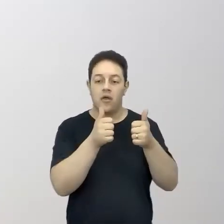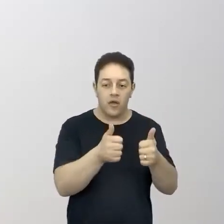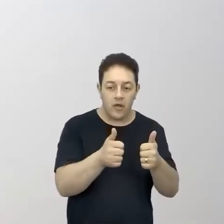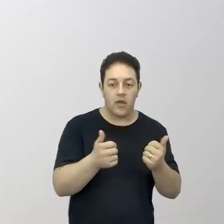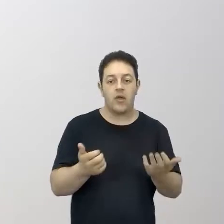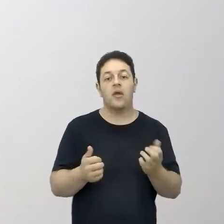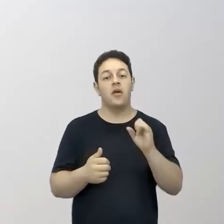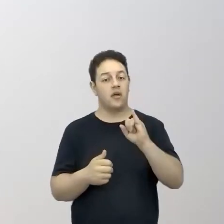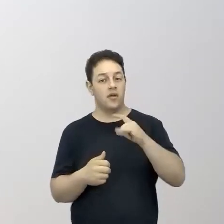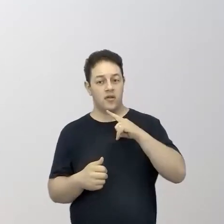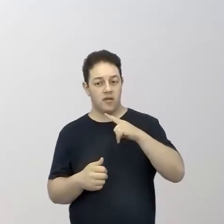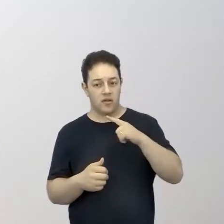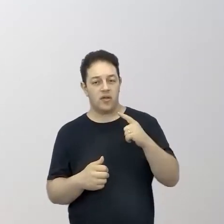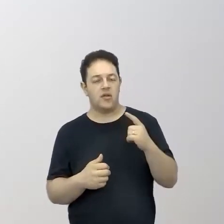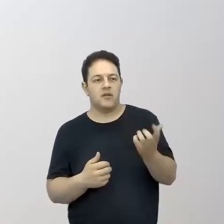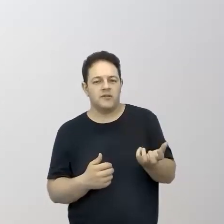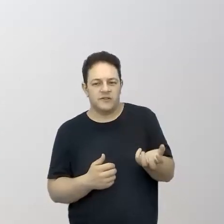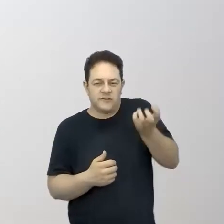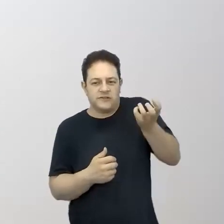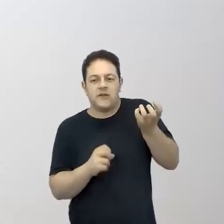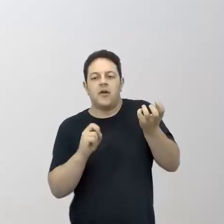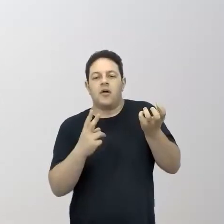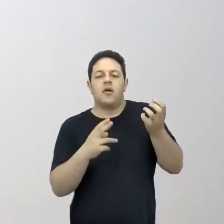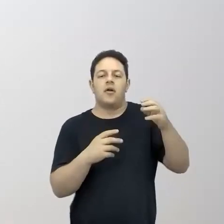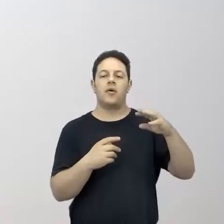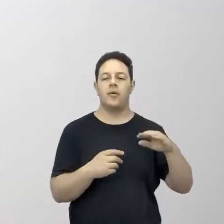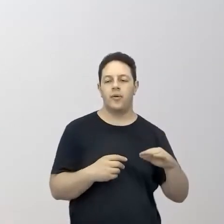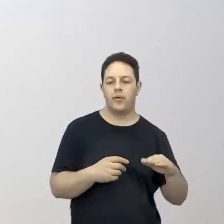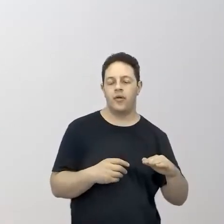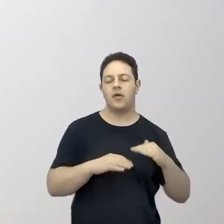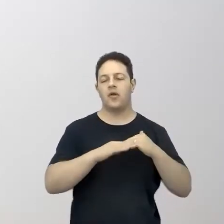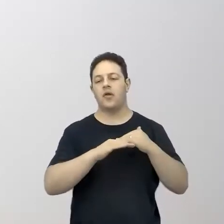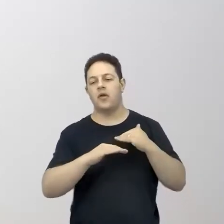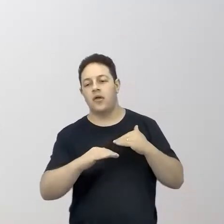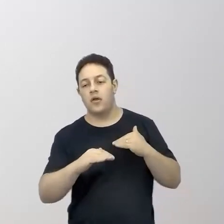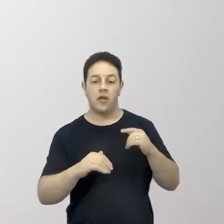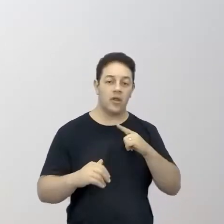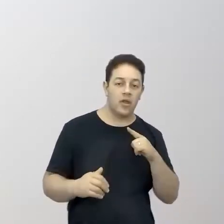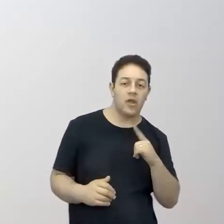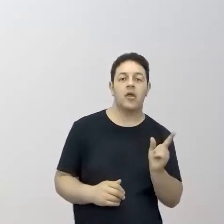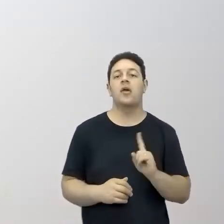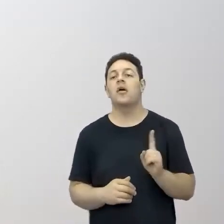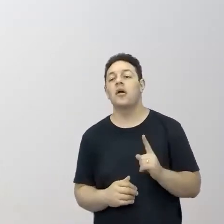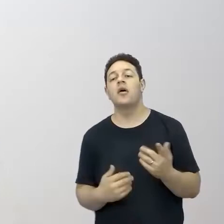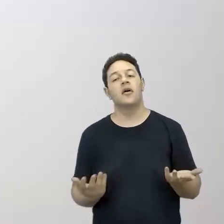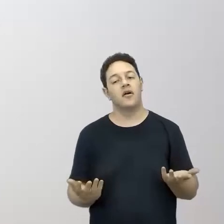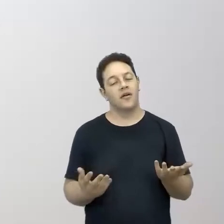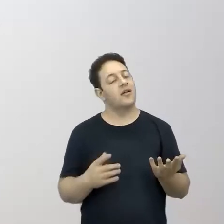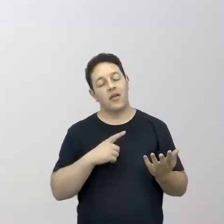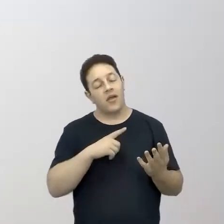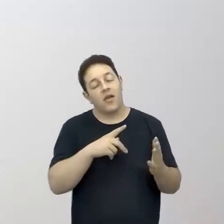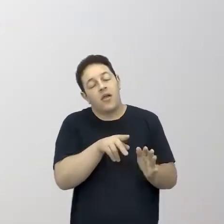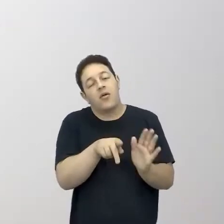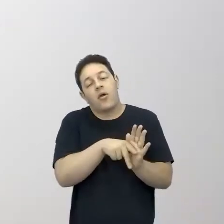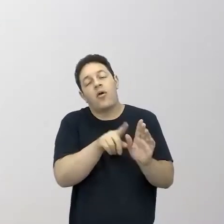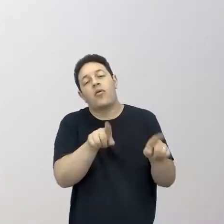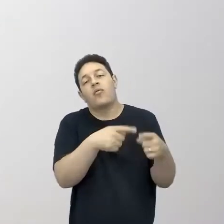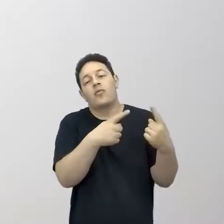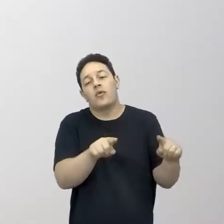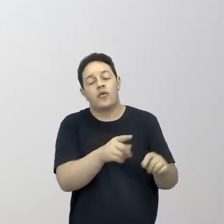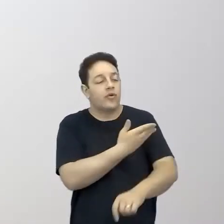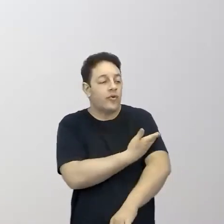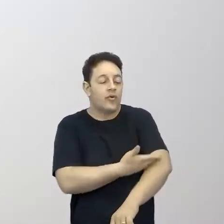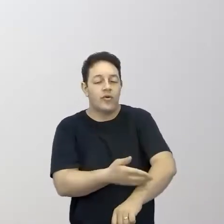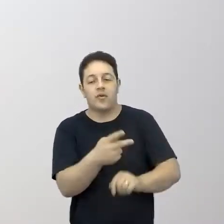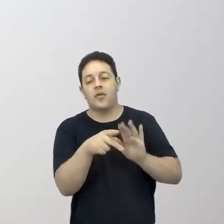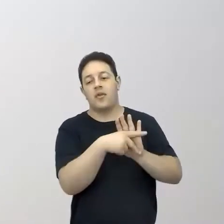vai haver tensão e resolução e repouso, né? Então tudo isso está dentro de uma tradição da música, que é a